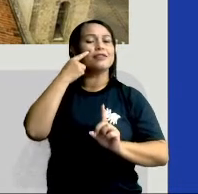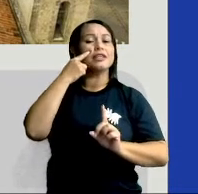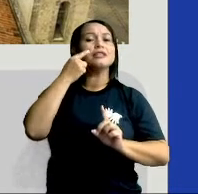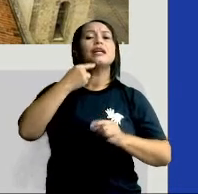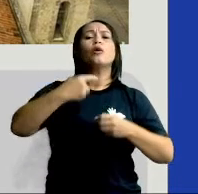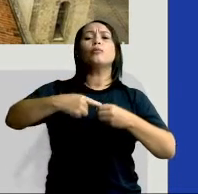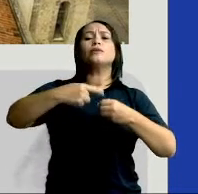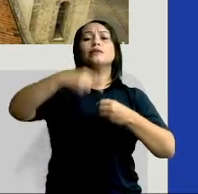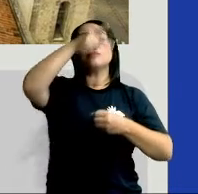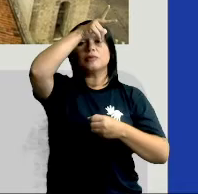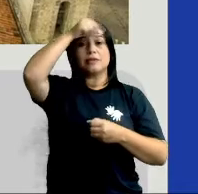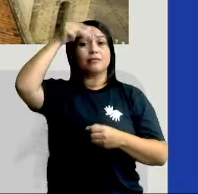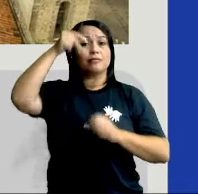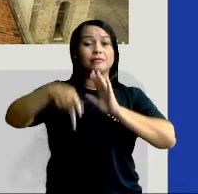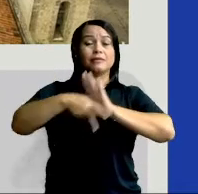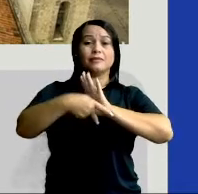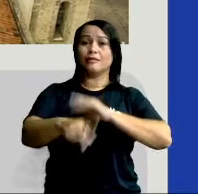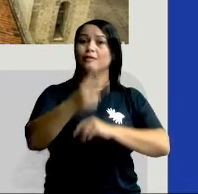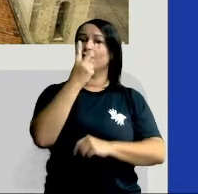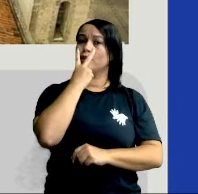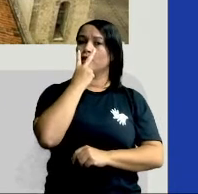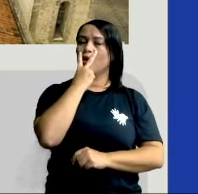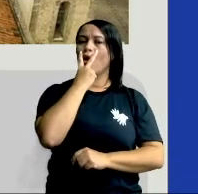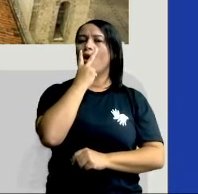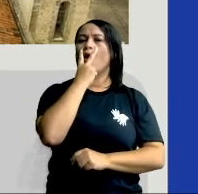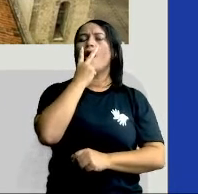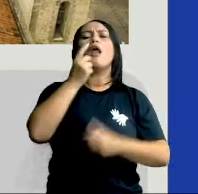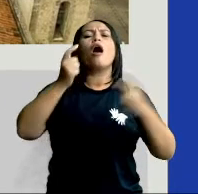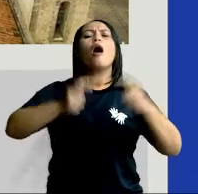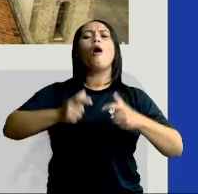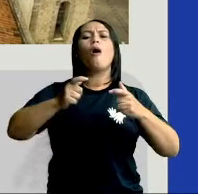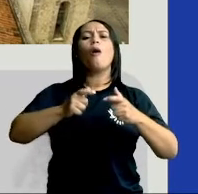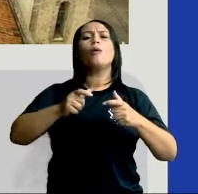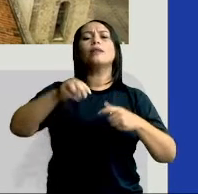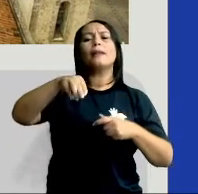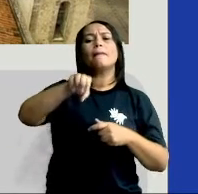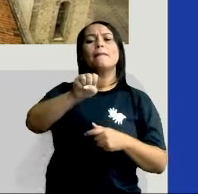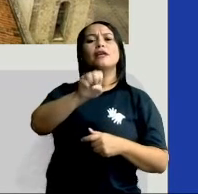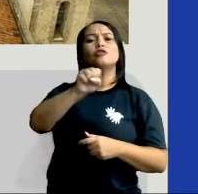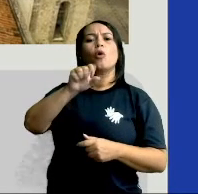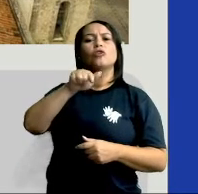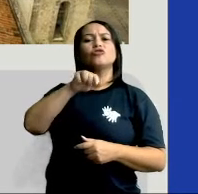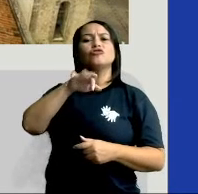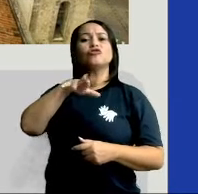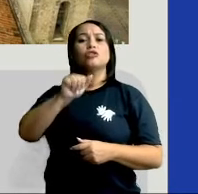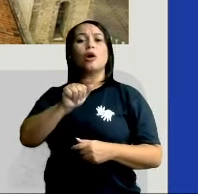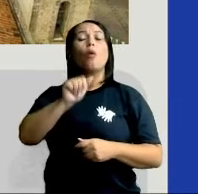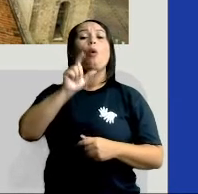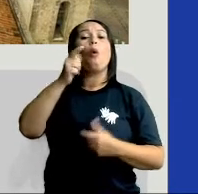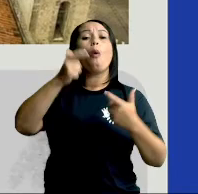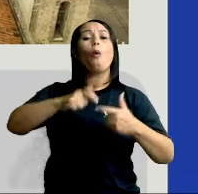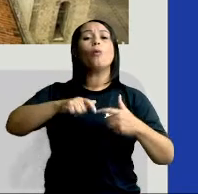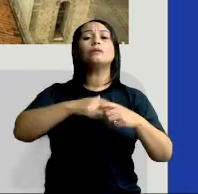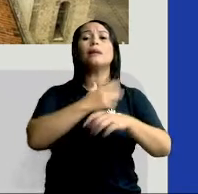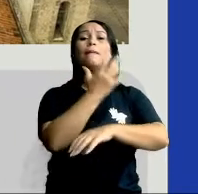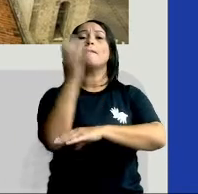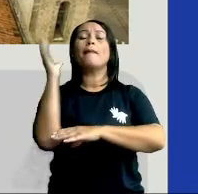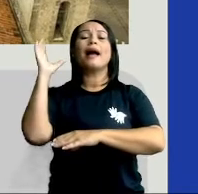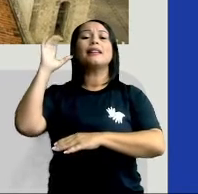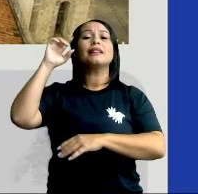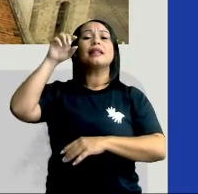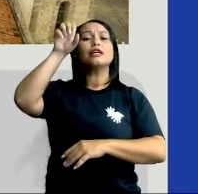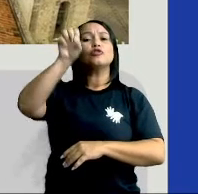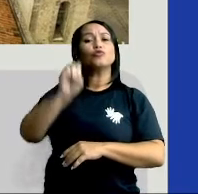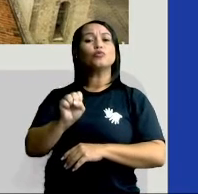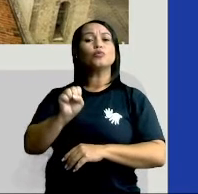município de Vitória de Santo Antão está inserido na mesorregião da Mata Sul do estado. Sabe-se que